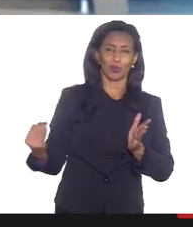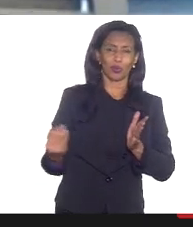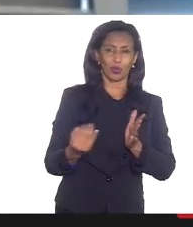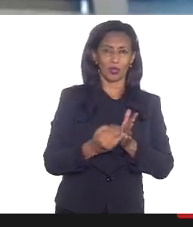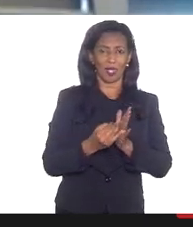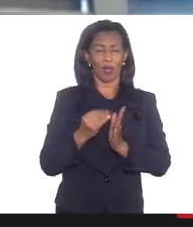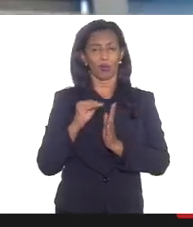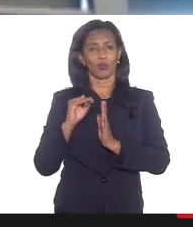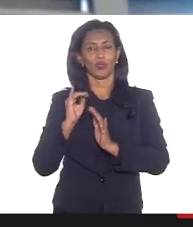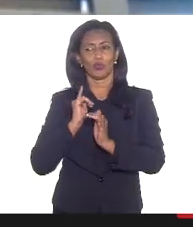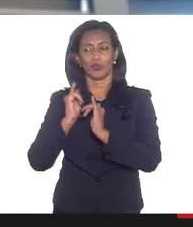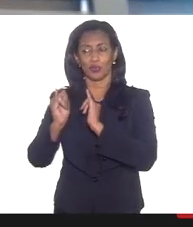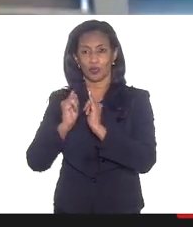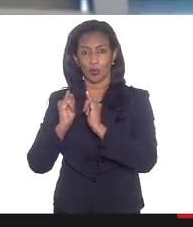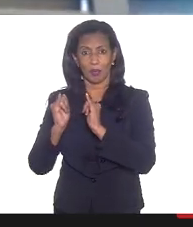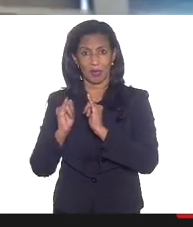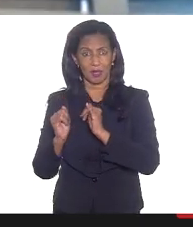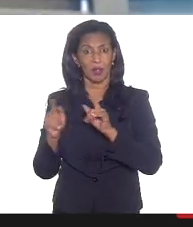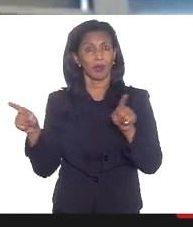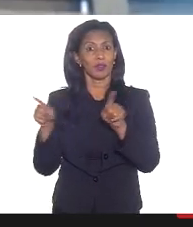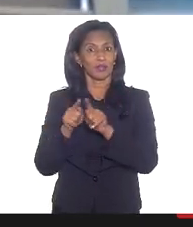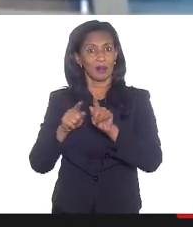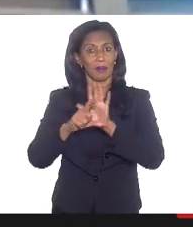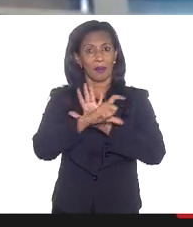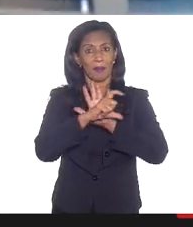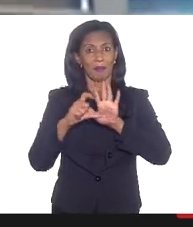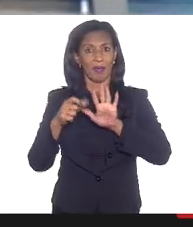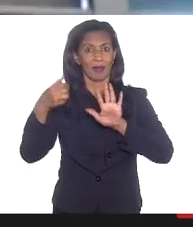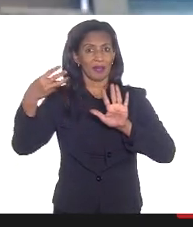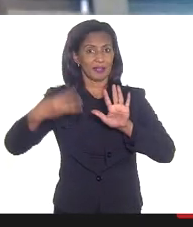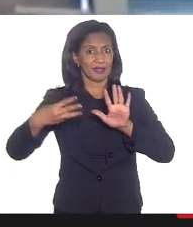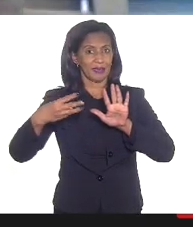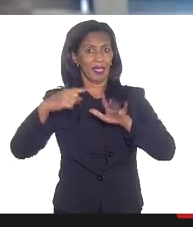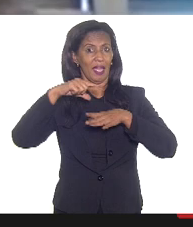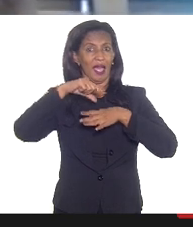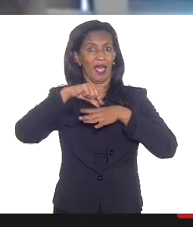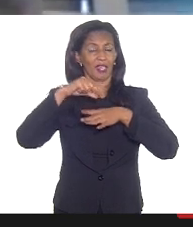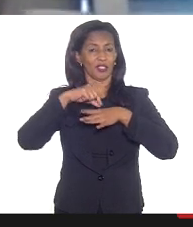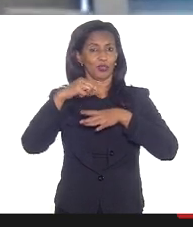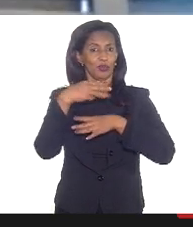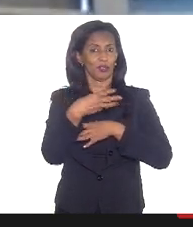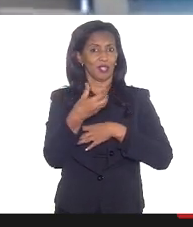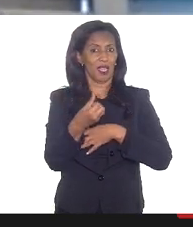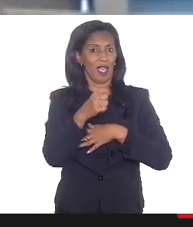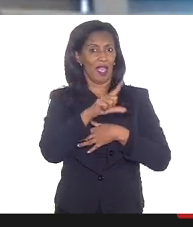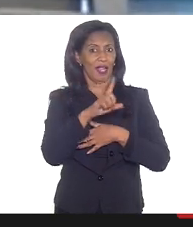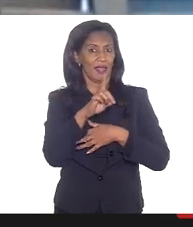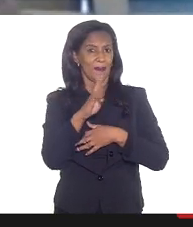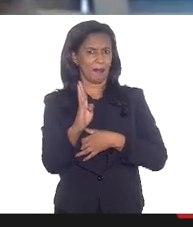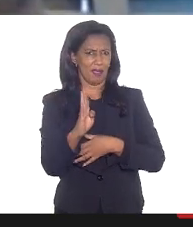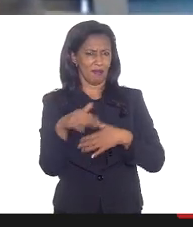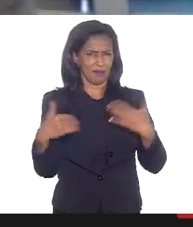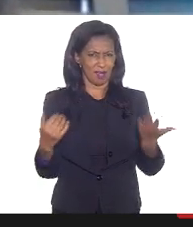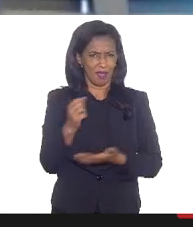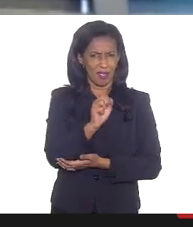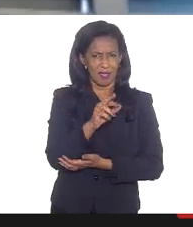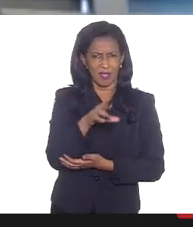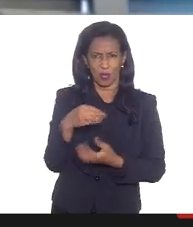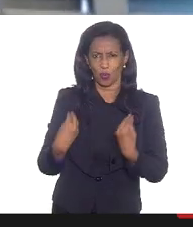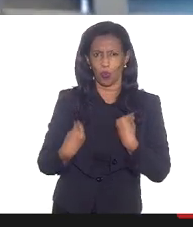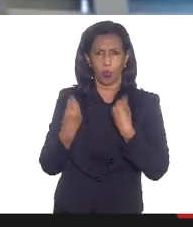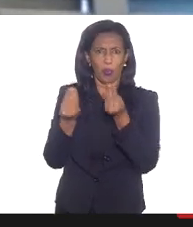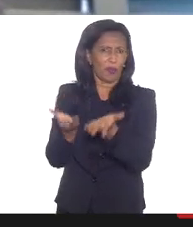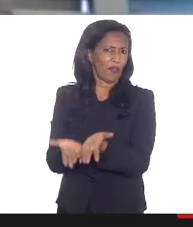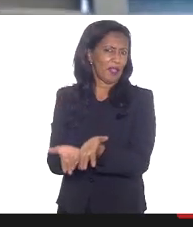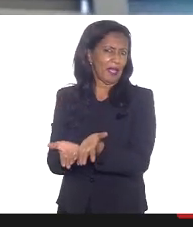formativo integrado, previsto lá no parágrafo 3º, artigo 36 da LDB. Será que a SEDUC não vai oferecer